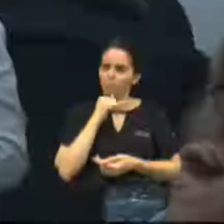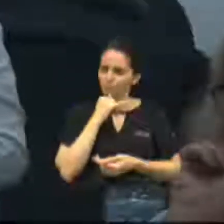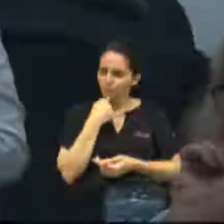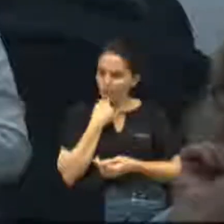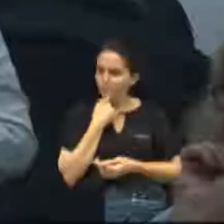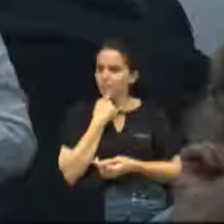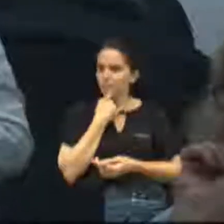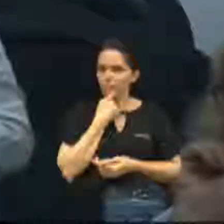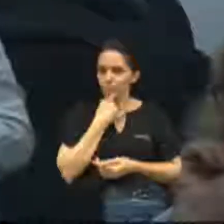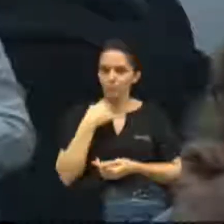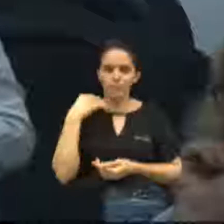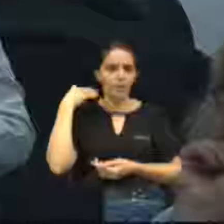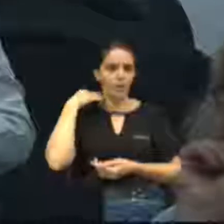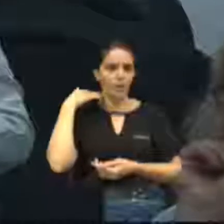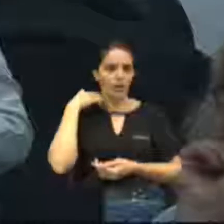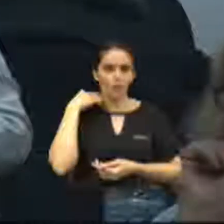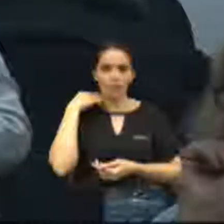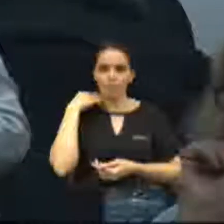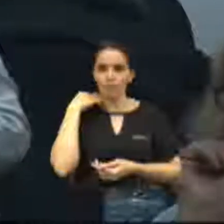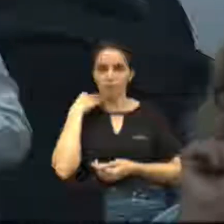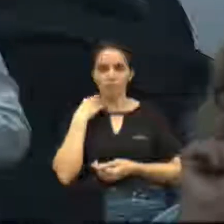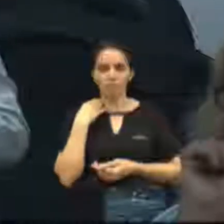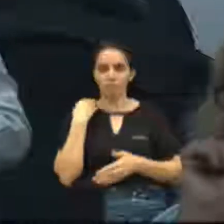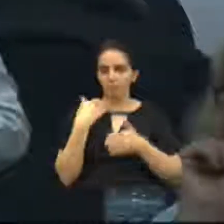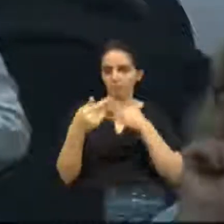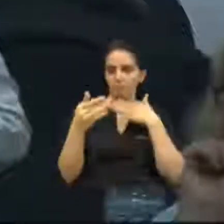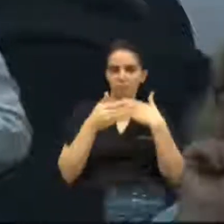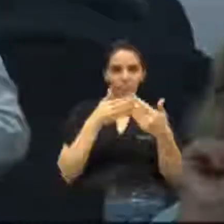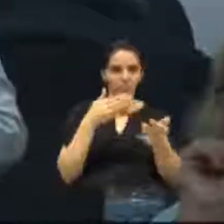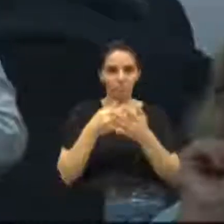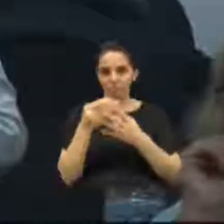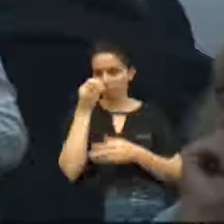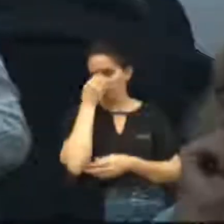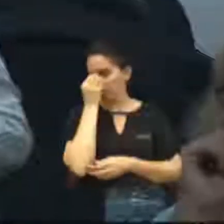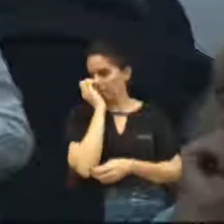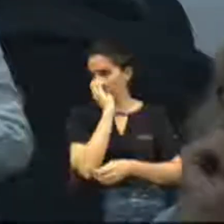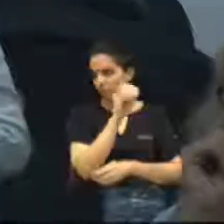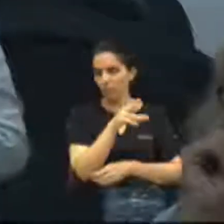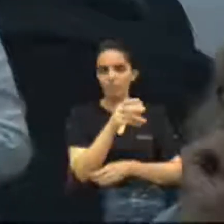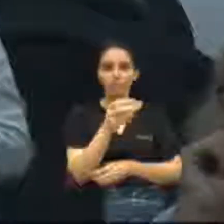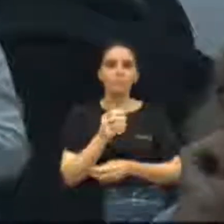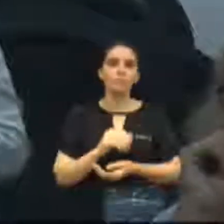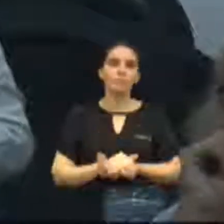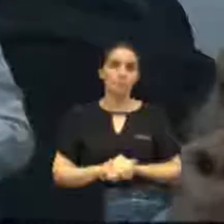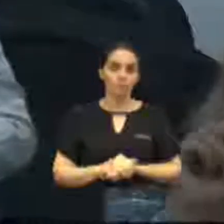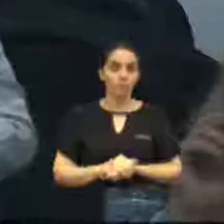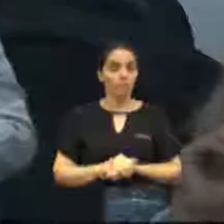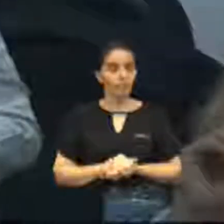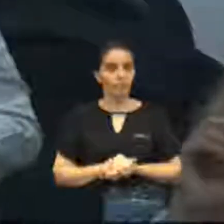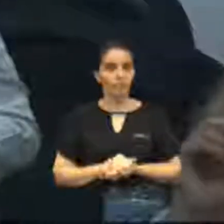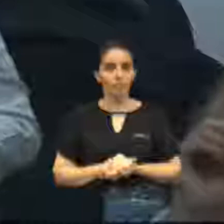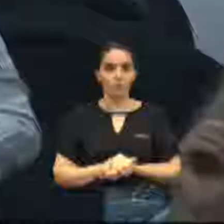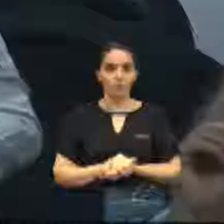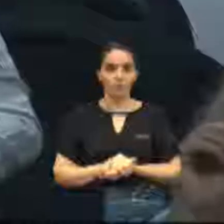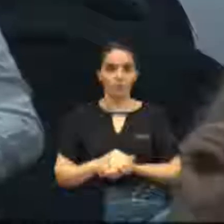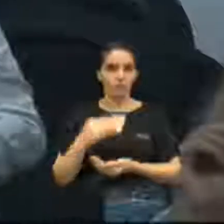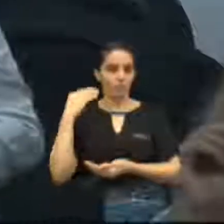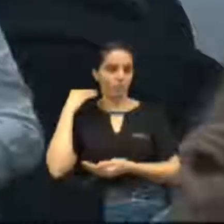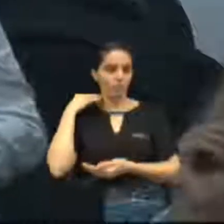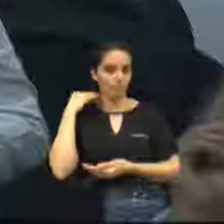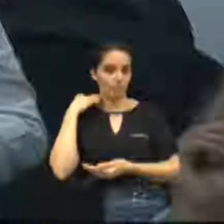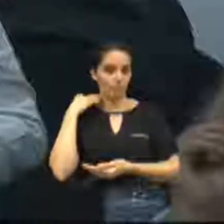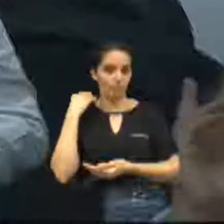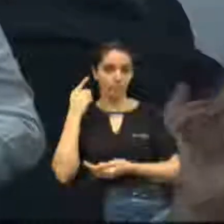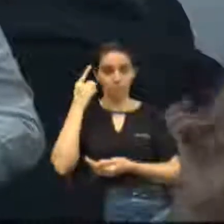o banco não tem dado a mínima para os seus clientes. O mínimo que eles fazem, eles acham